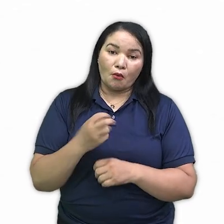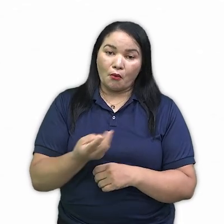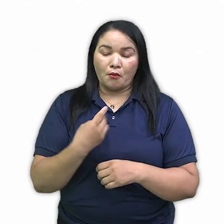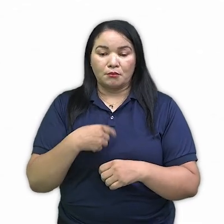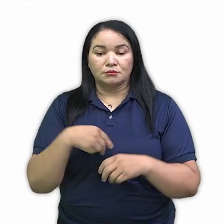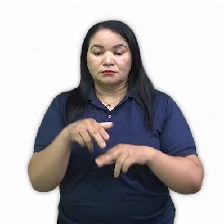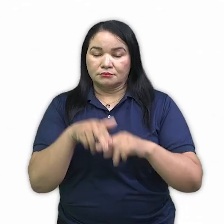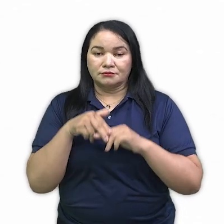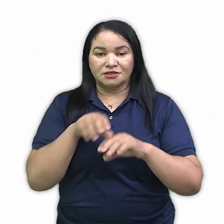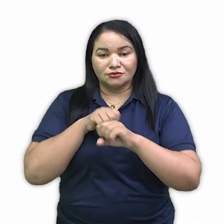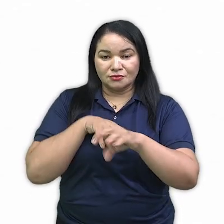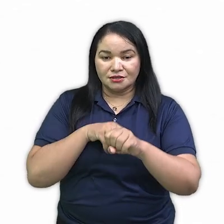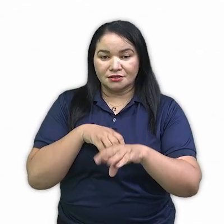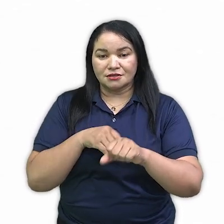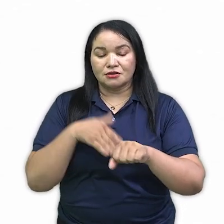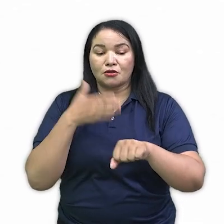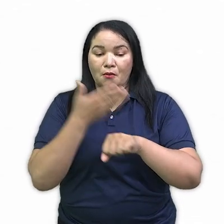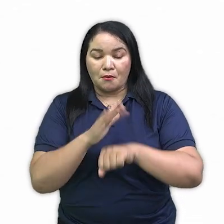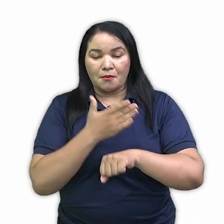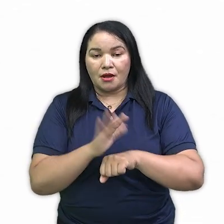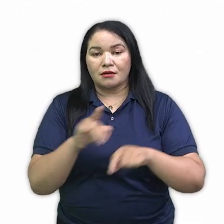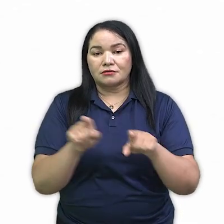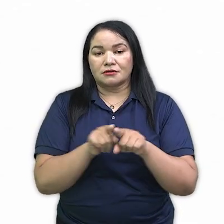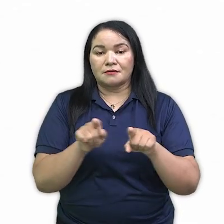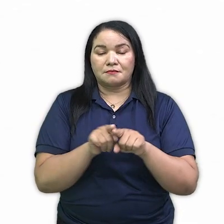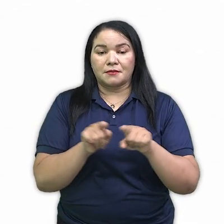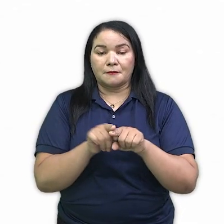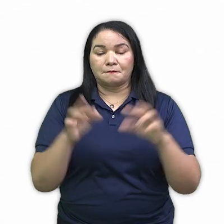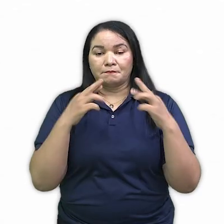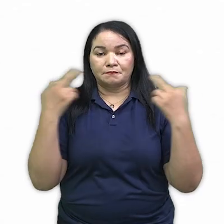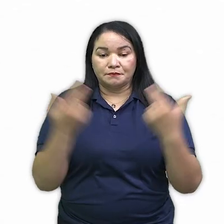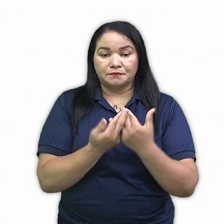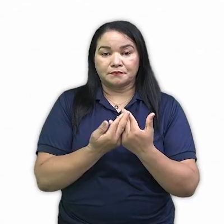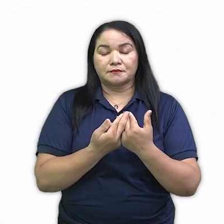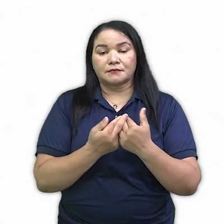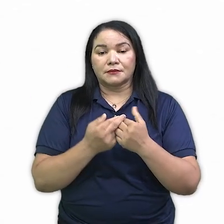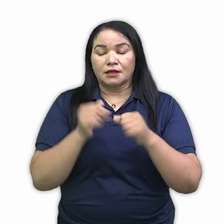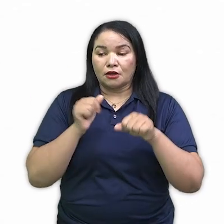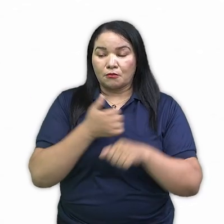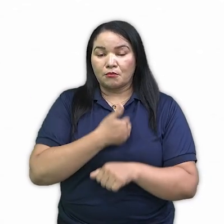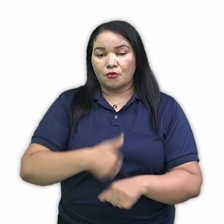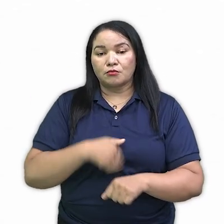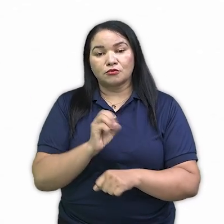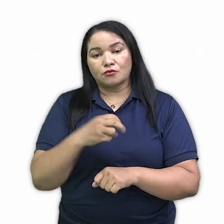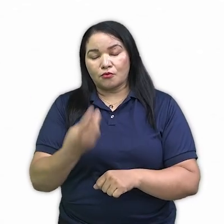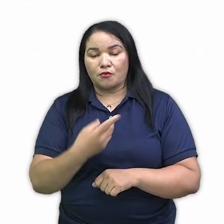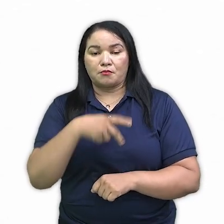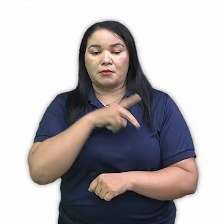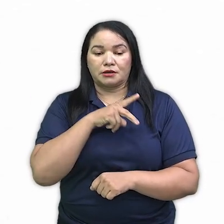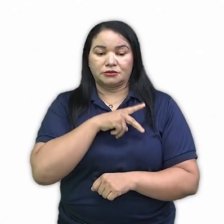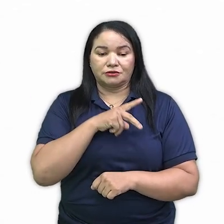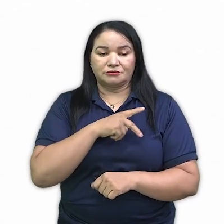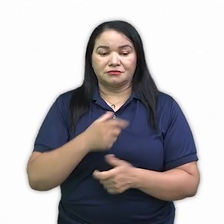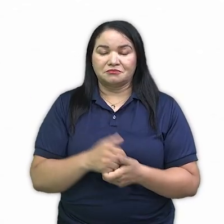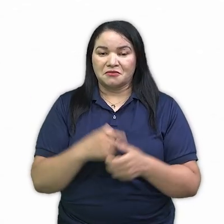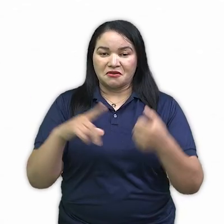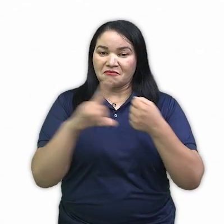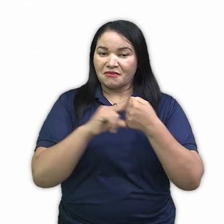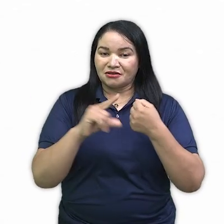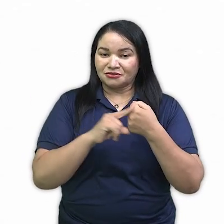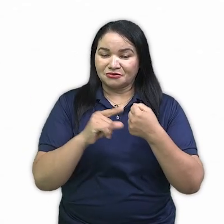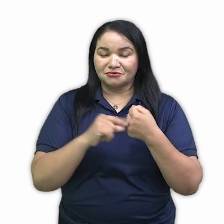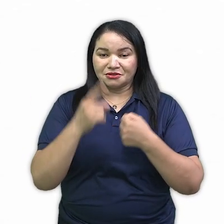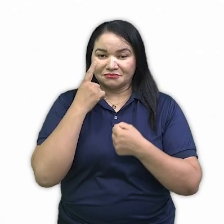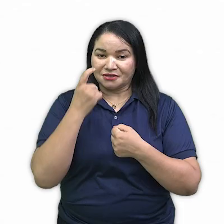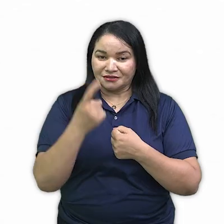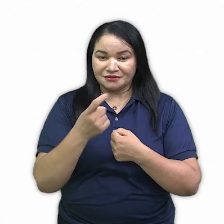pelo ensino, pela prática, pelo culto em público ou em particular. Vejam que é um artigo